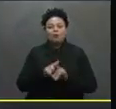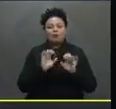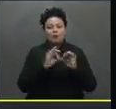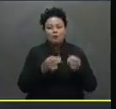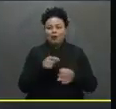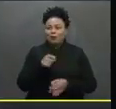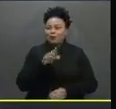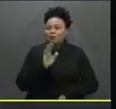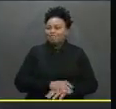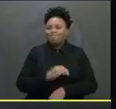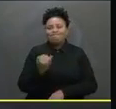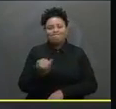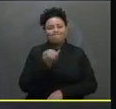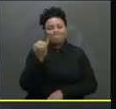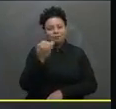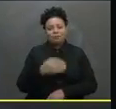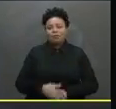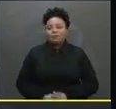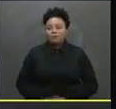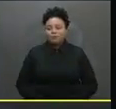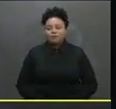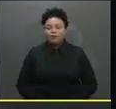tem preço.